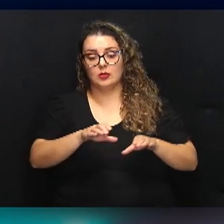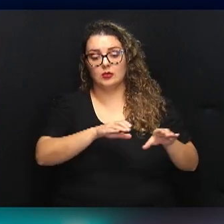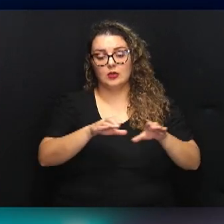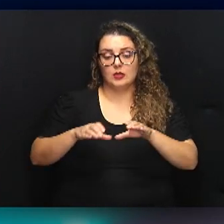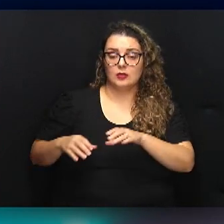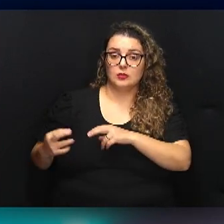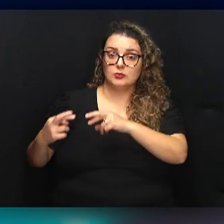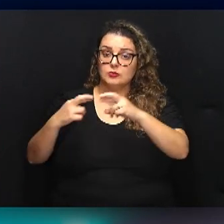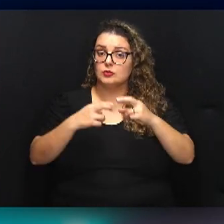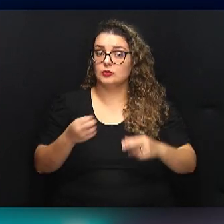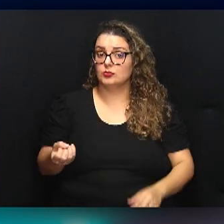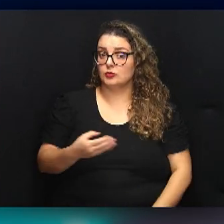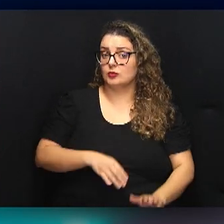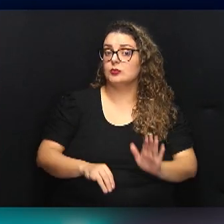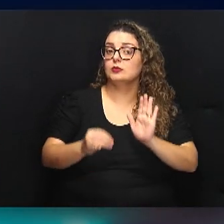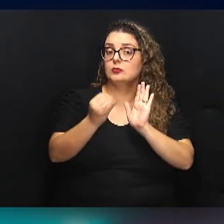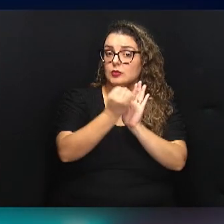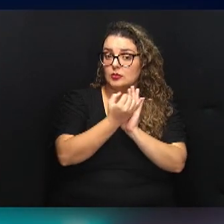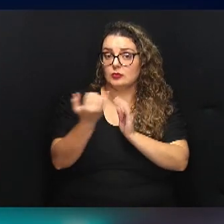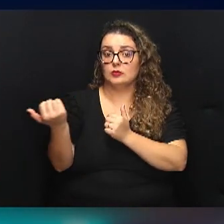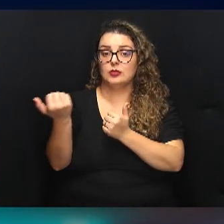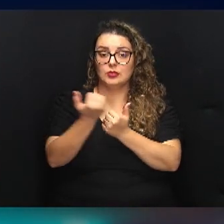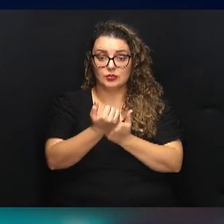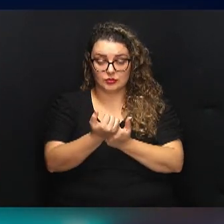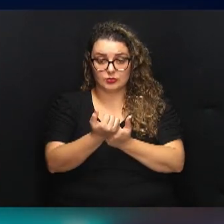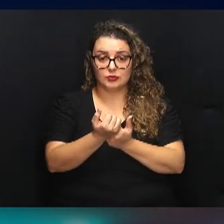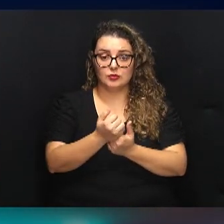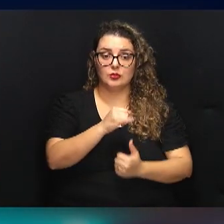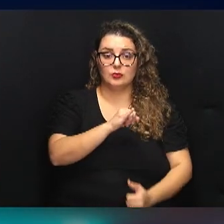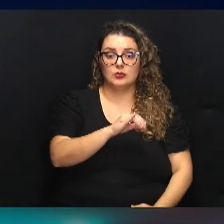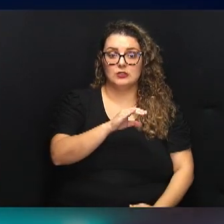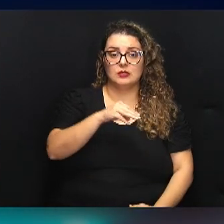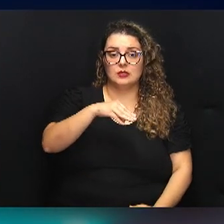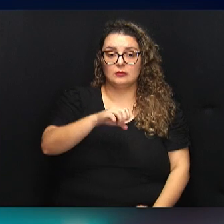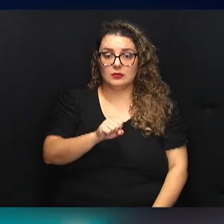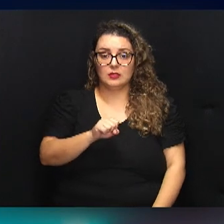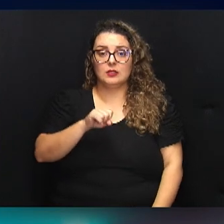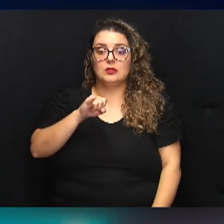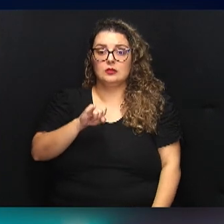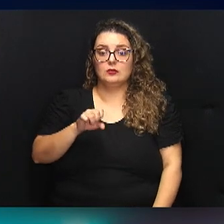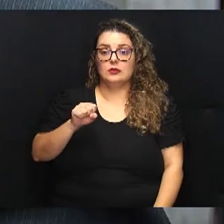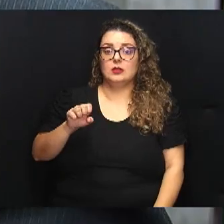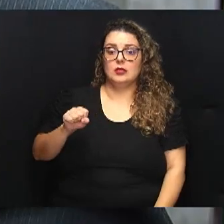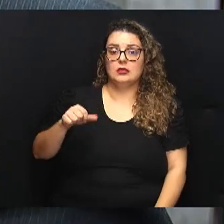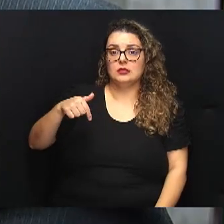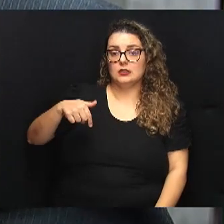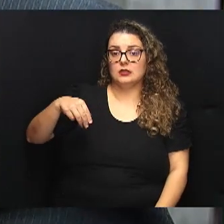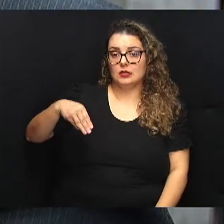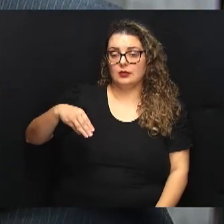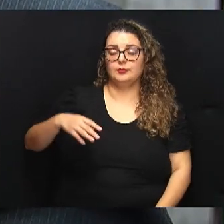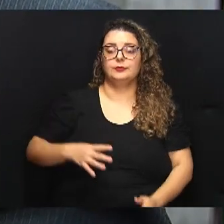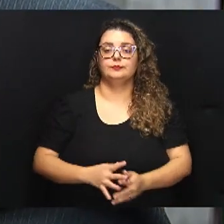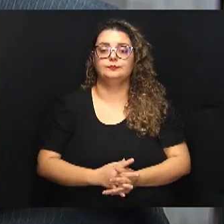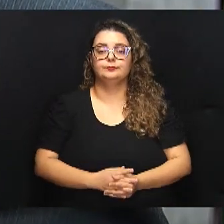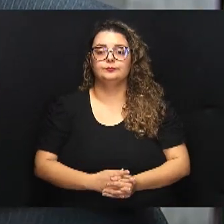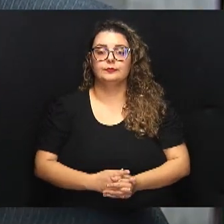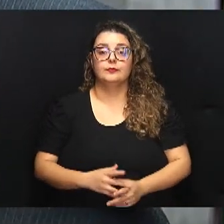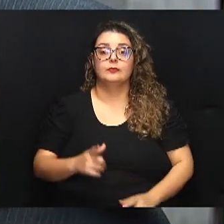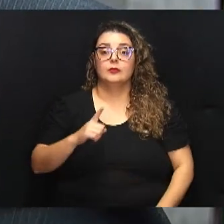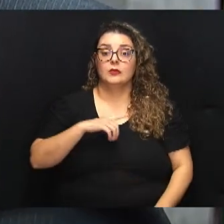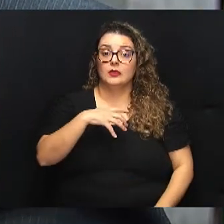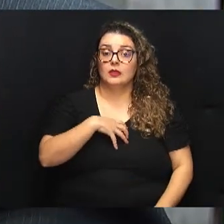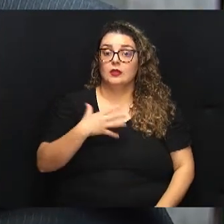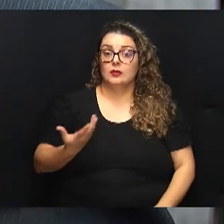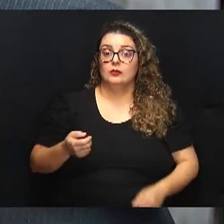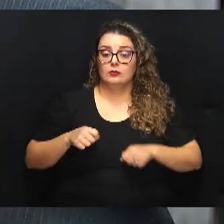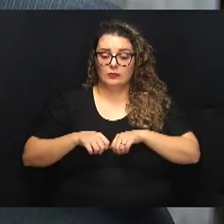fiscalização do novo imposto, que vai substituir o ICMS e o ISS-QN. Existe aí uma forma de se